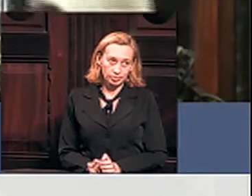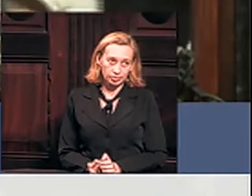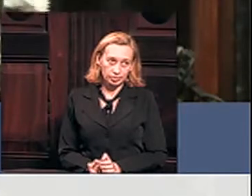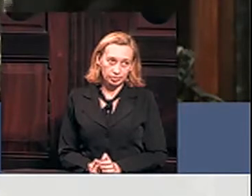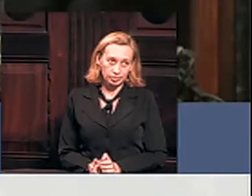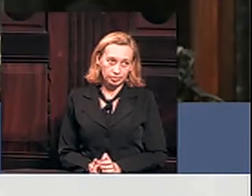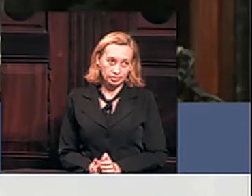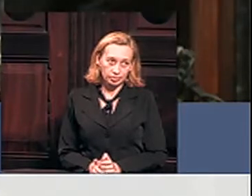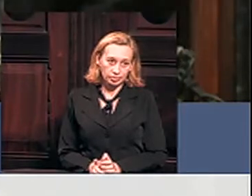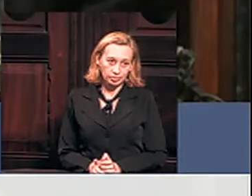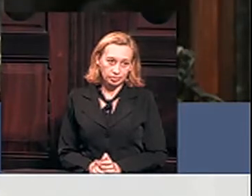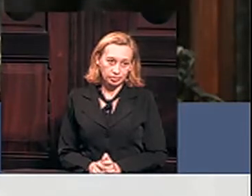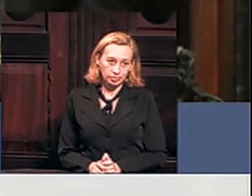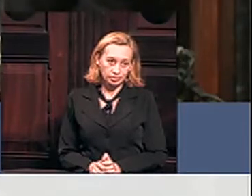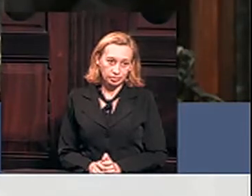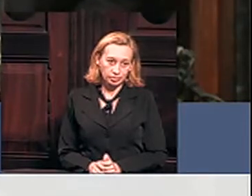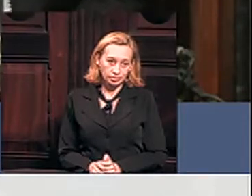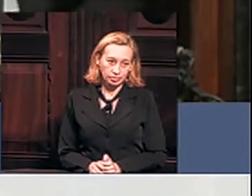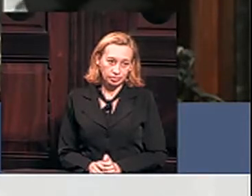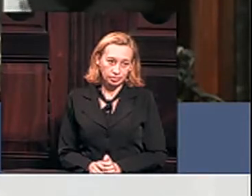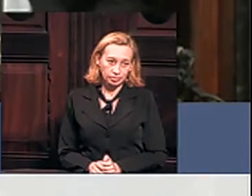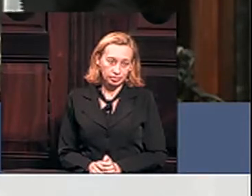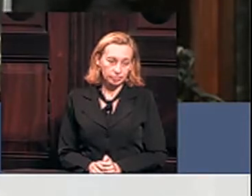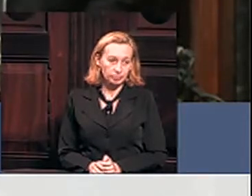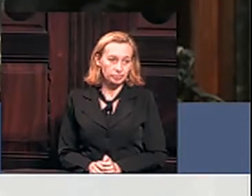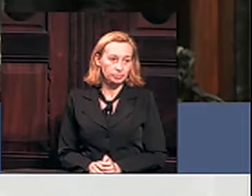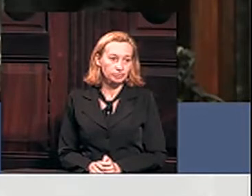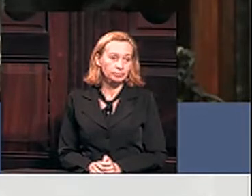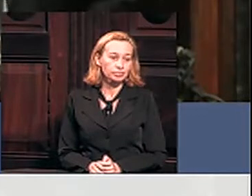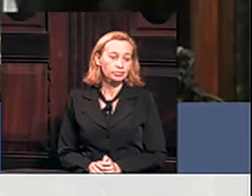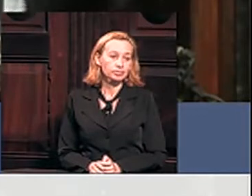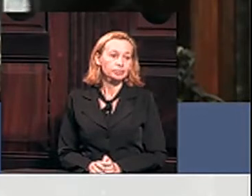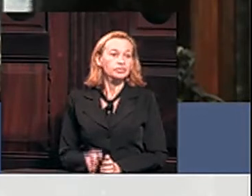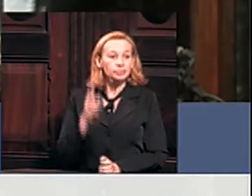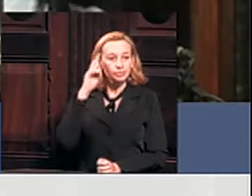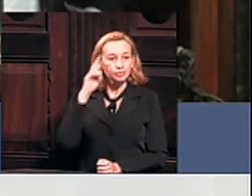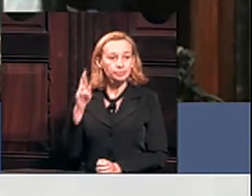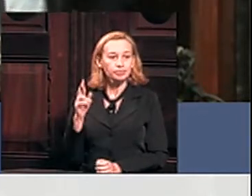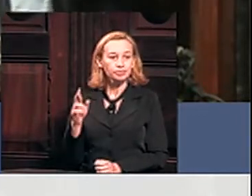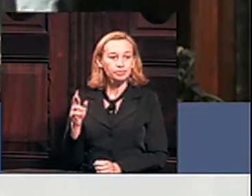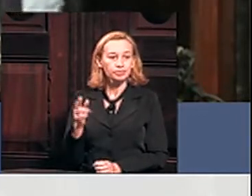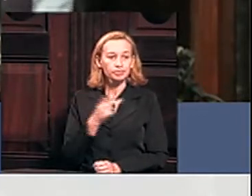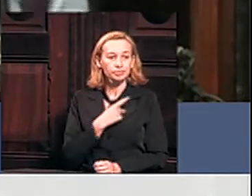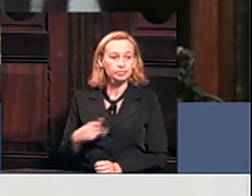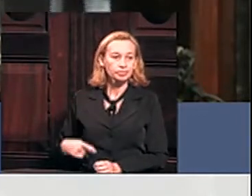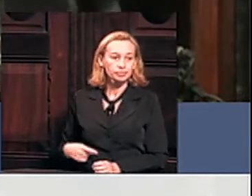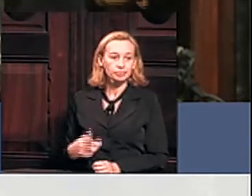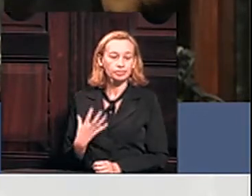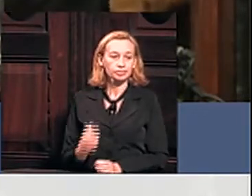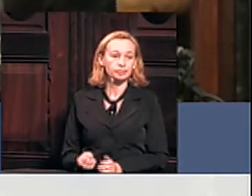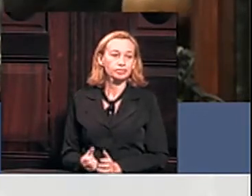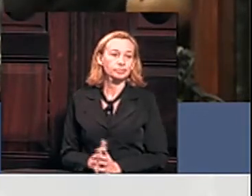Senhor presidente, parecer favorável. Pela Comissão de Segurança Pública.